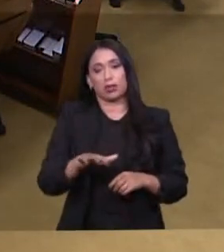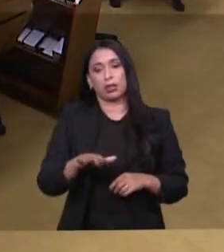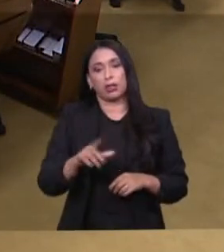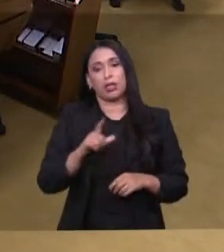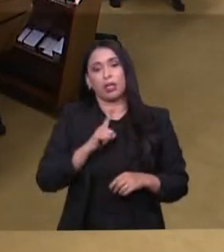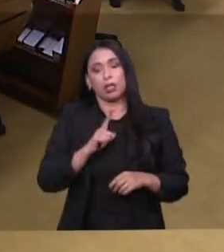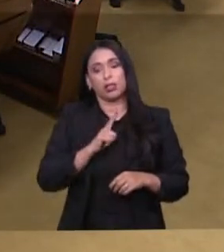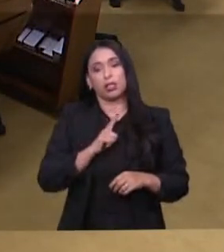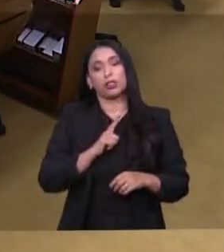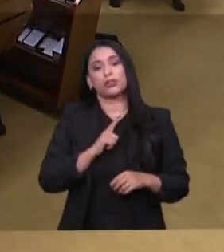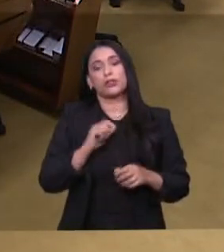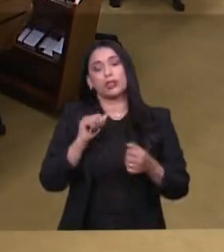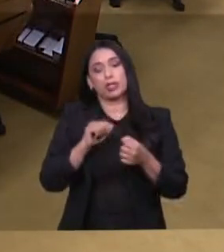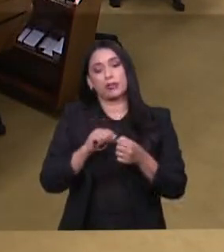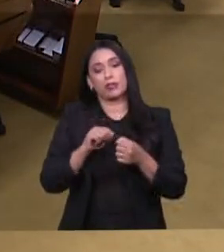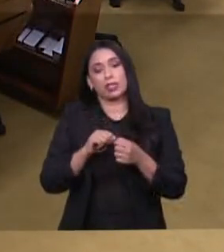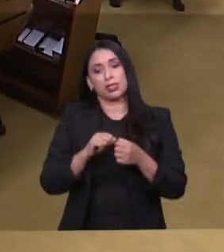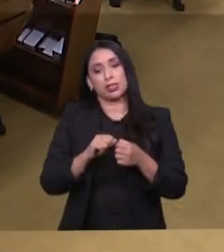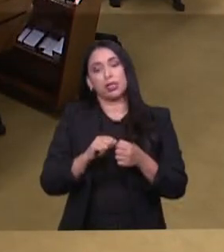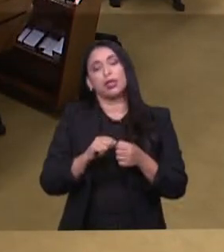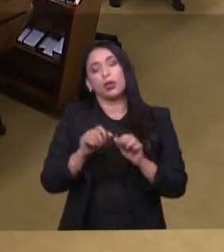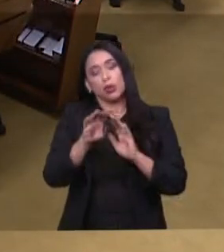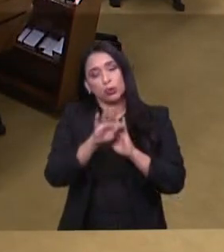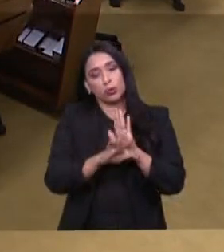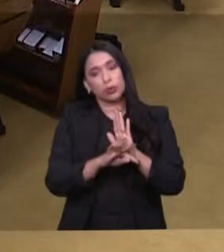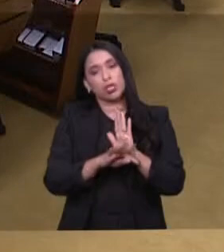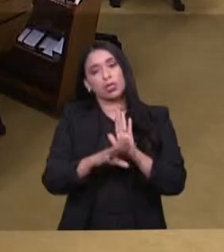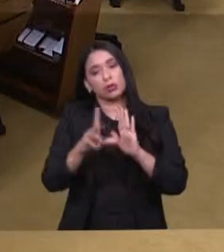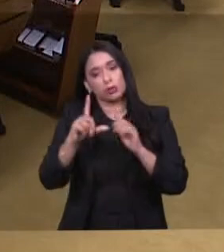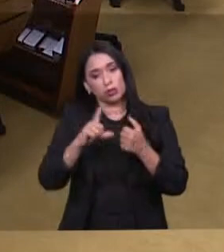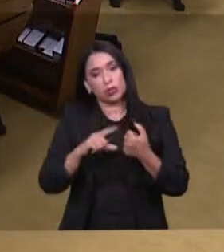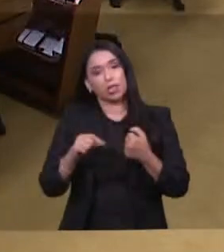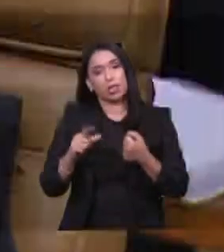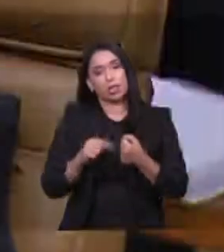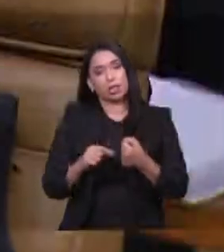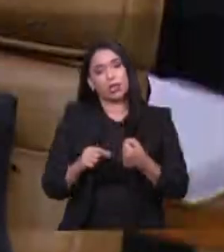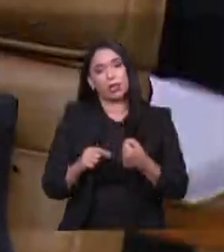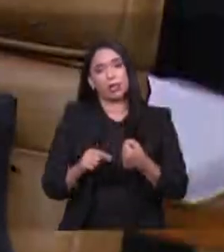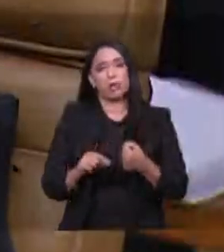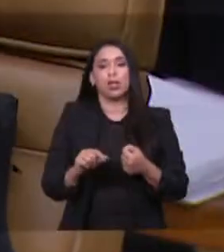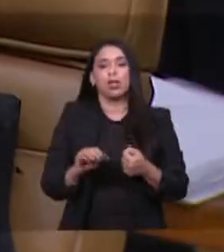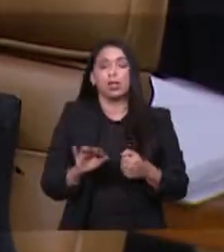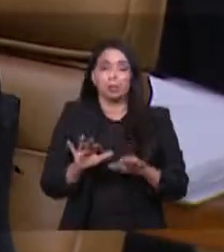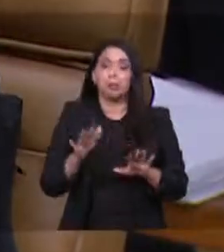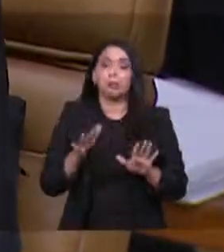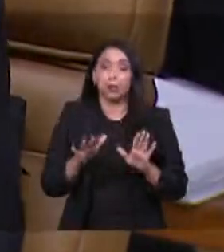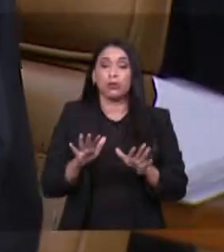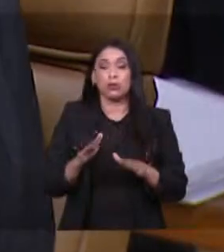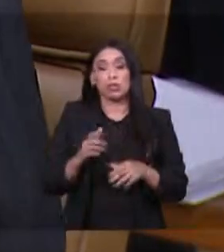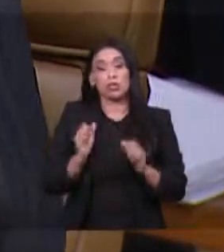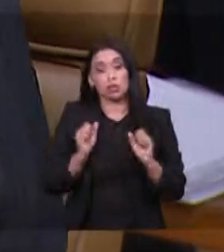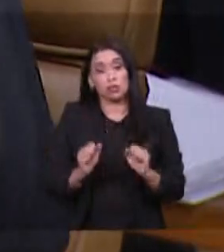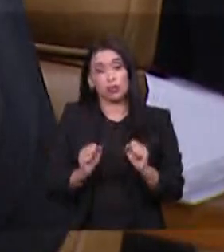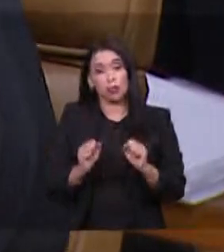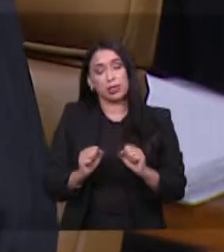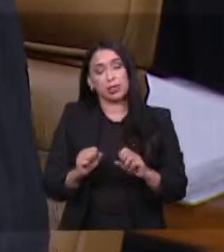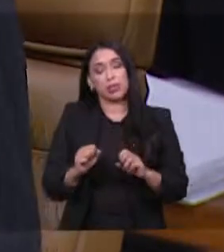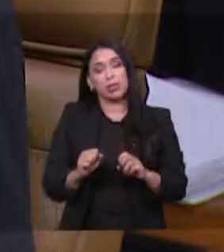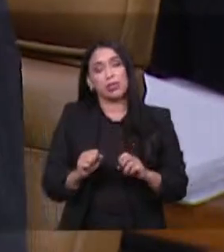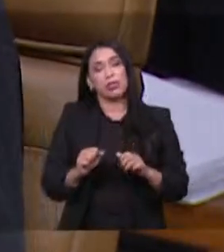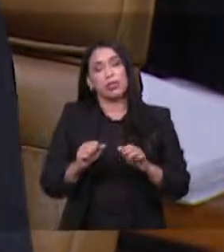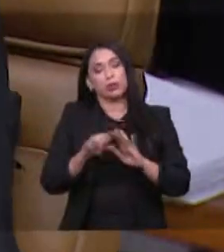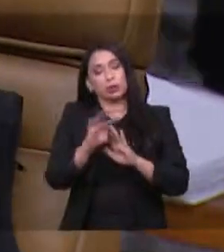de redigir os dispositivos. Perfeito. Entendeu? Então, isso é talvez algo que a gente tenha de sentar